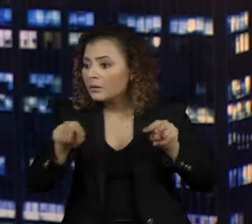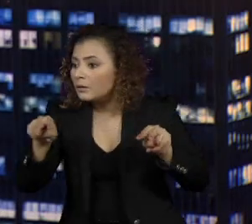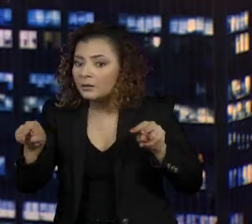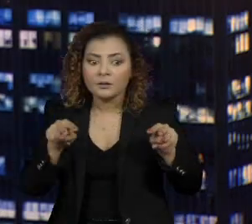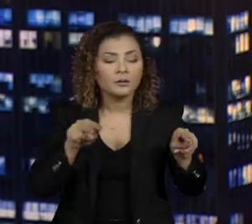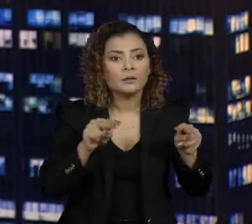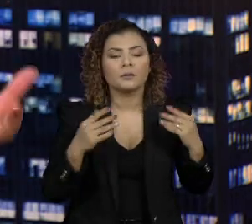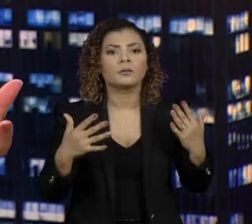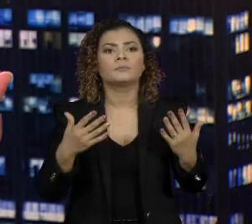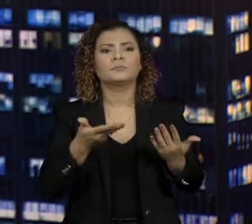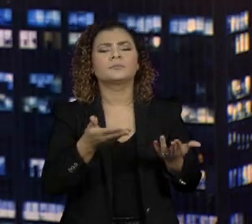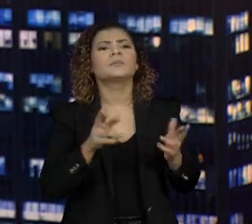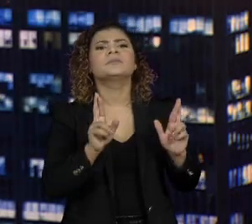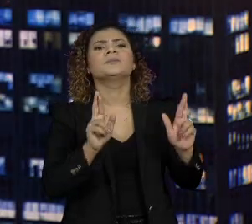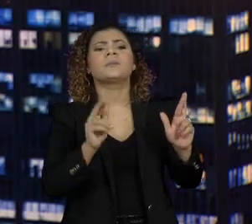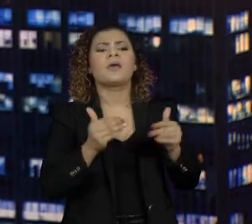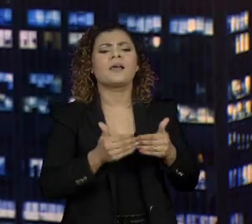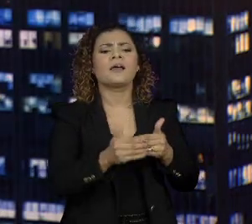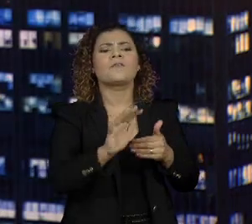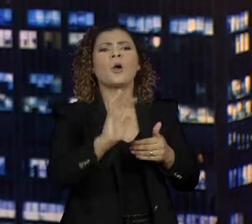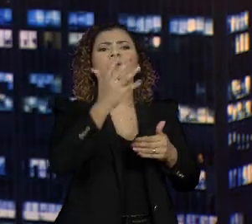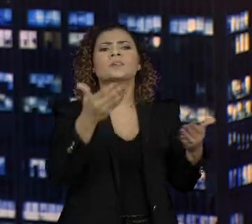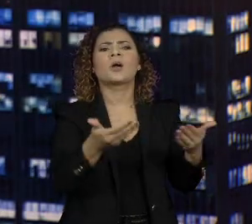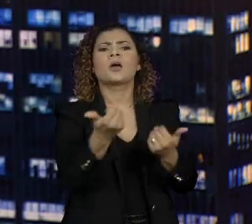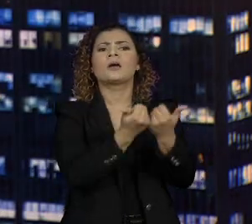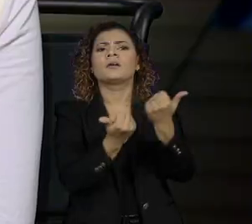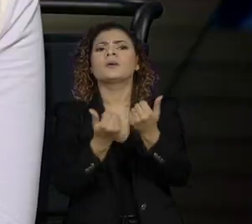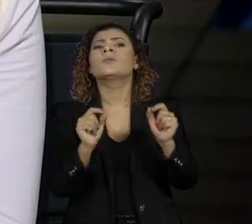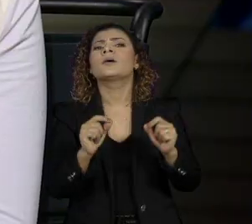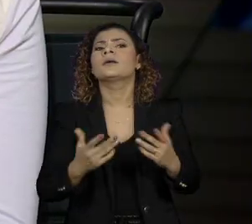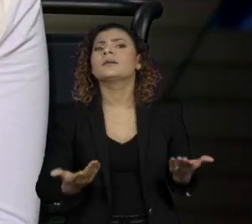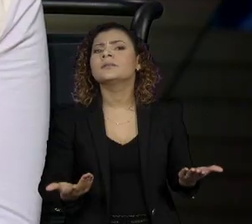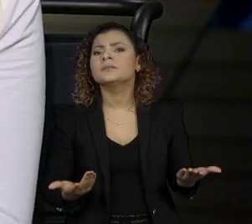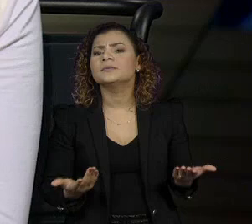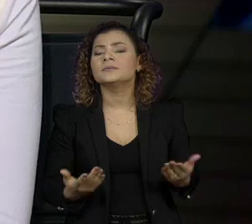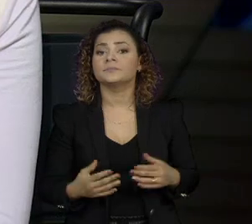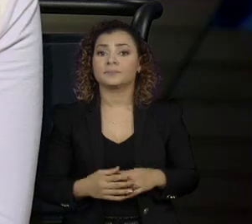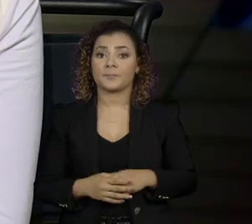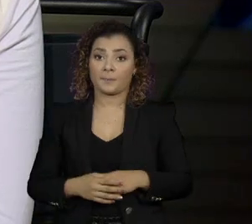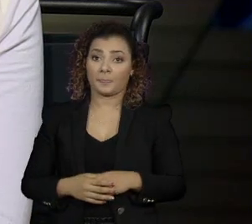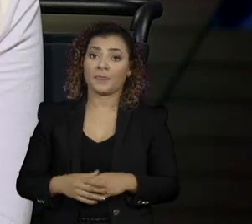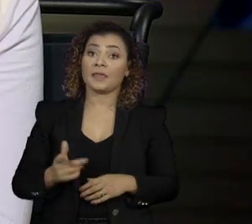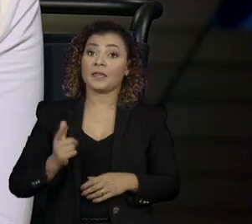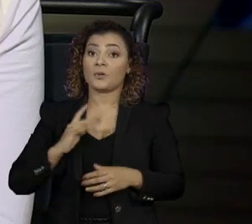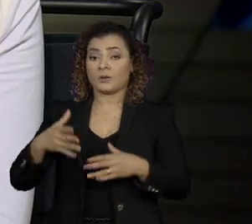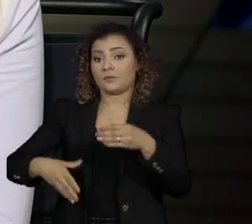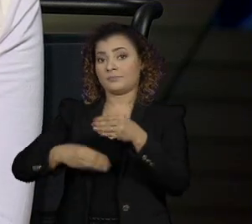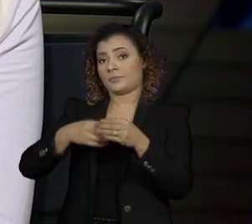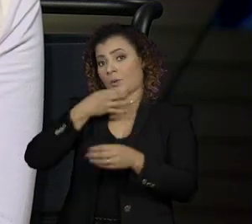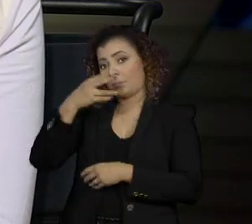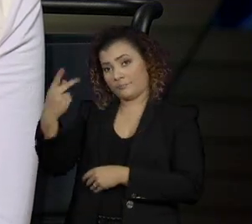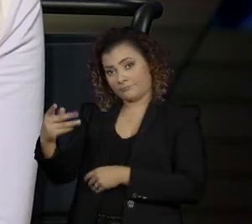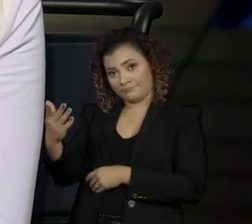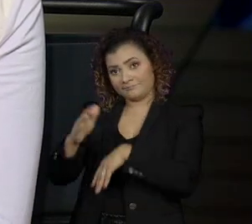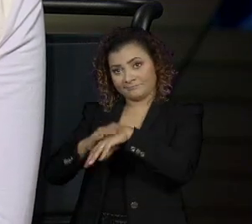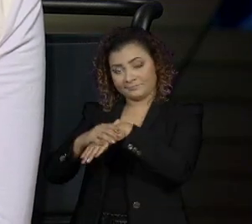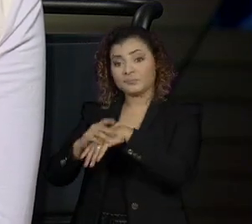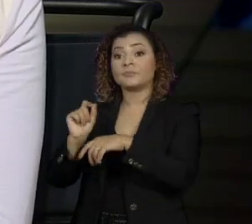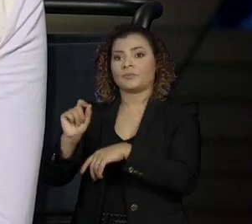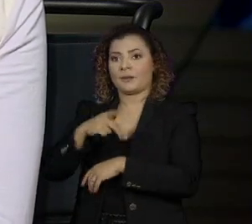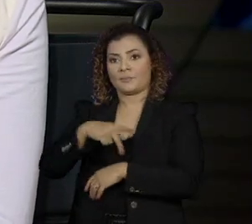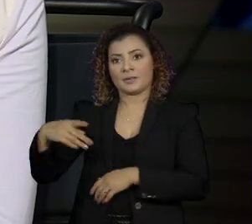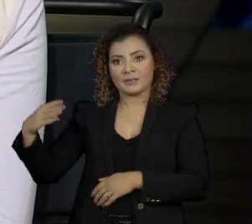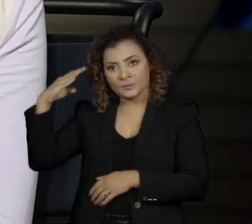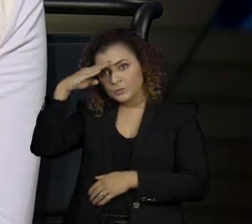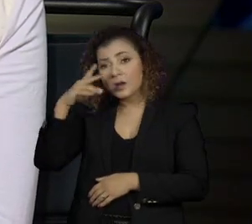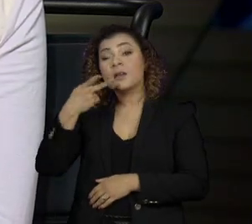outro. Professor, o que esperar agora com essas trocas todas? Bom, acho que tem um elemento que eu queria somar no que a Deise acabou de falar, que o Bolsonaro, isso